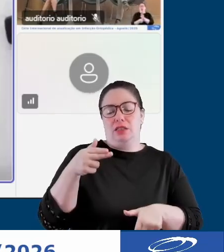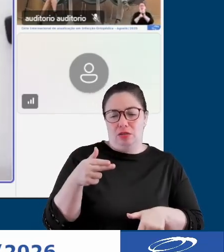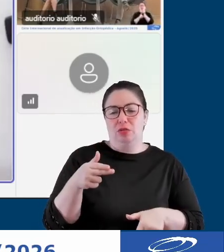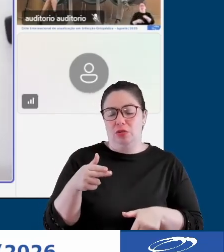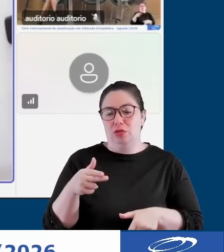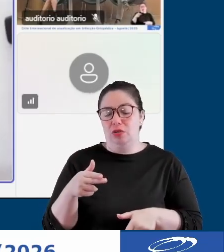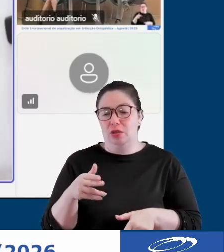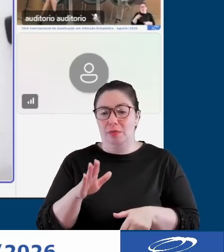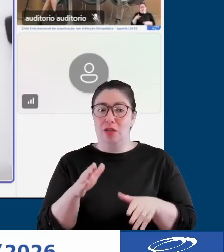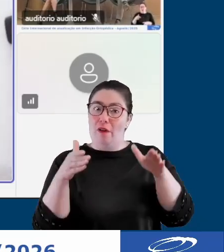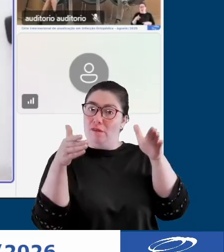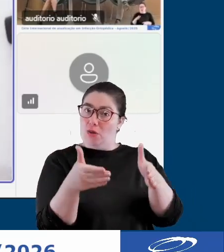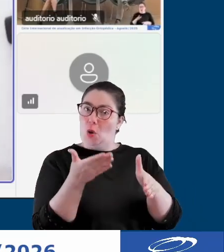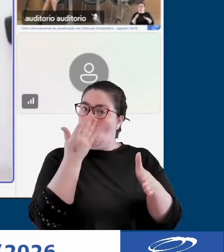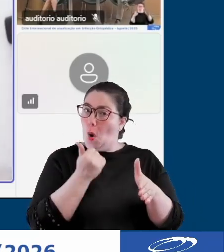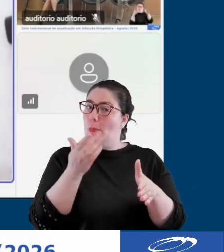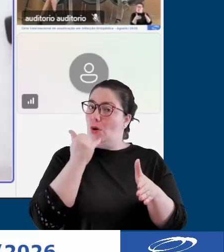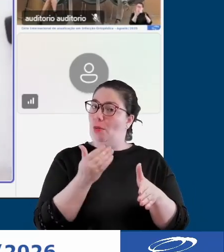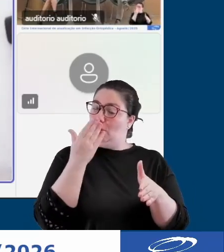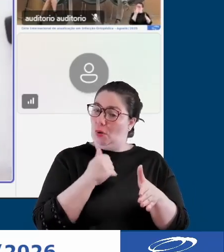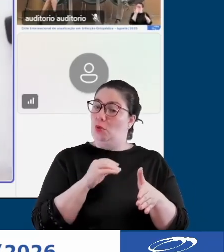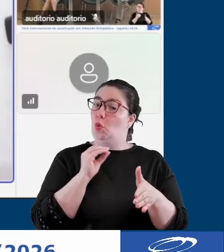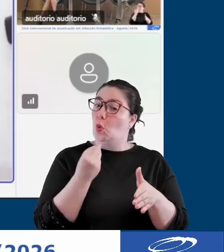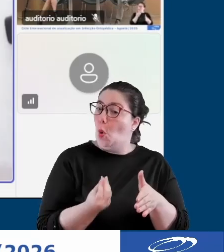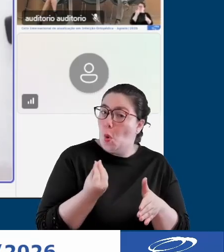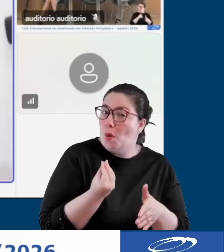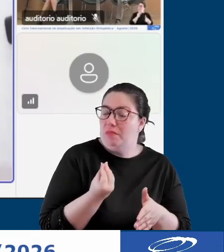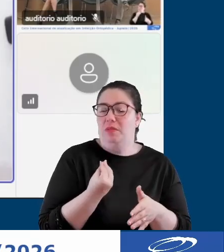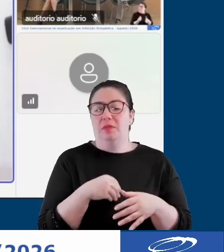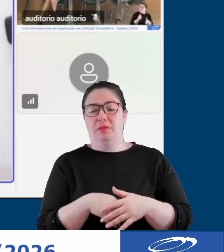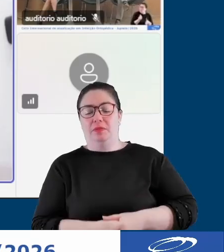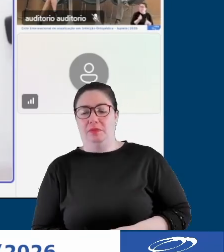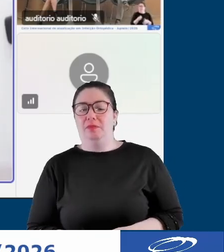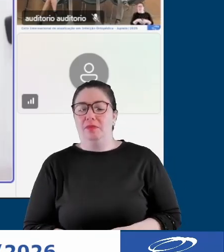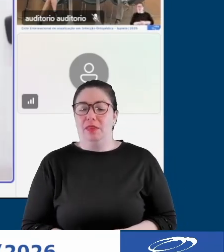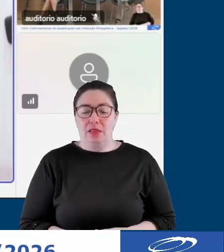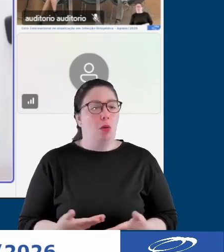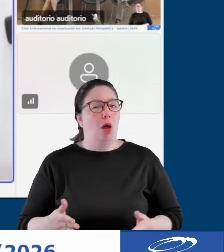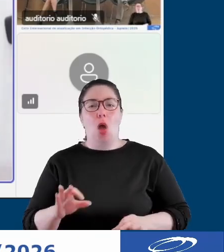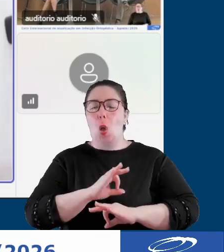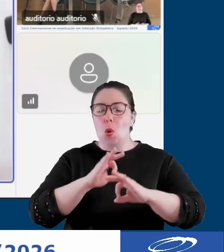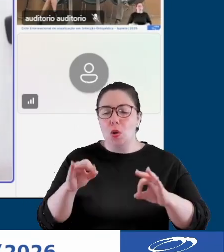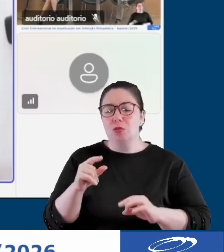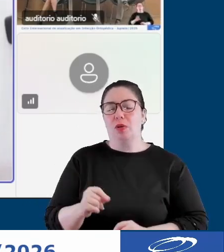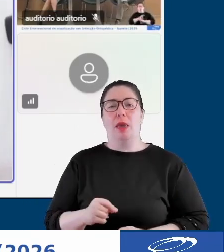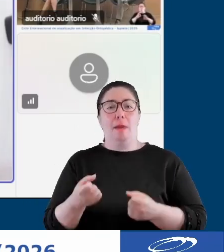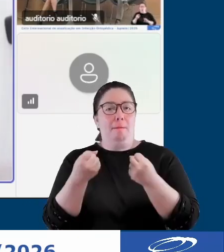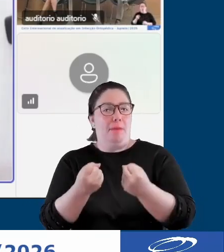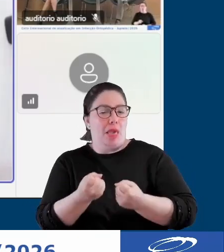parte nutricional. Então, uma otimização com nutrólogo, ganho de peso, melhorar a parte proteica